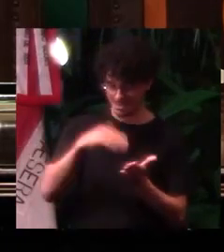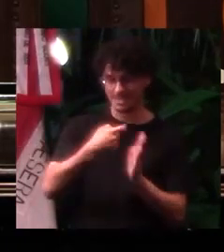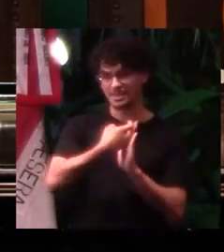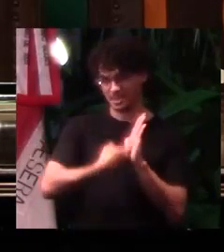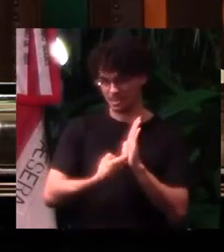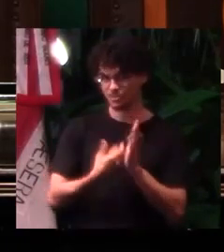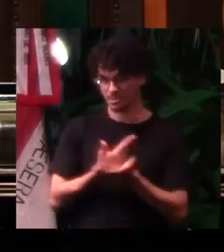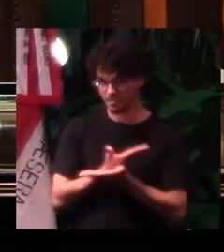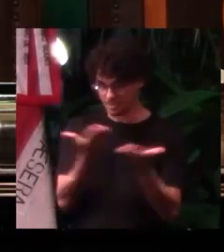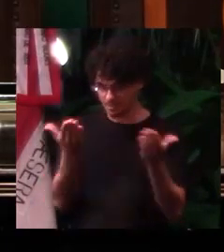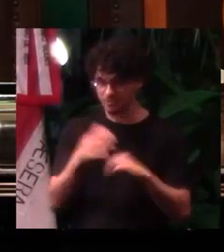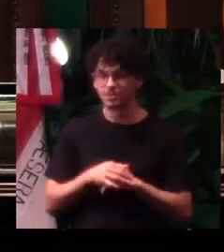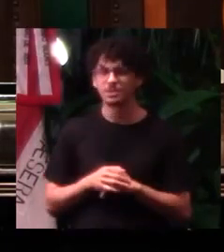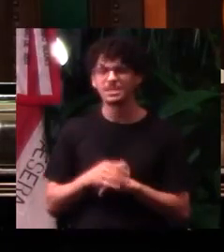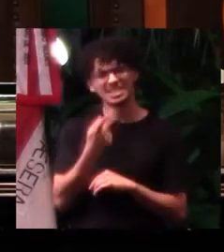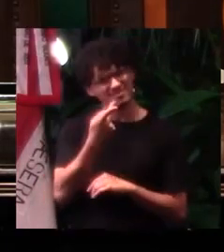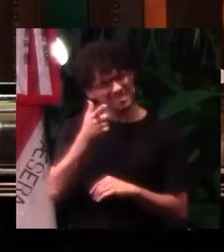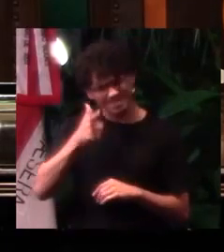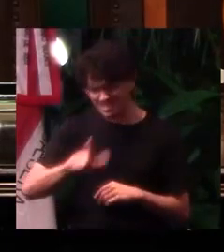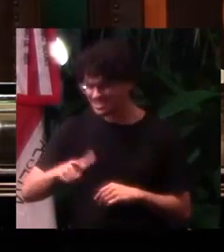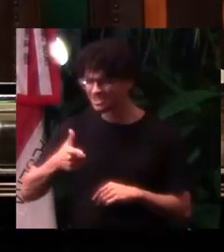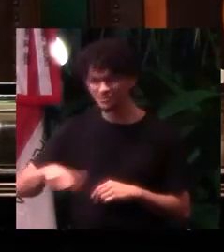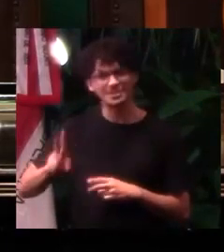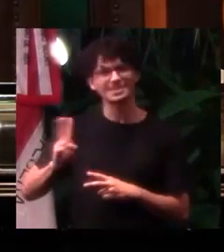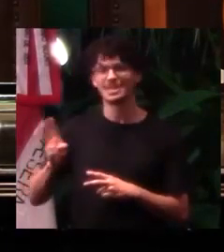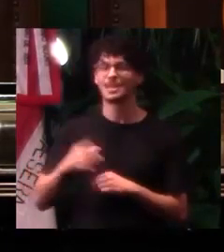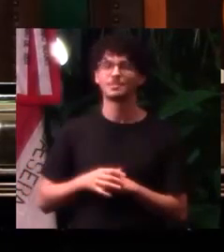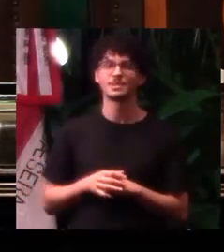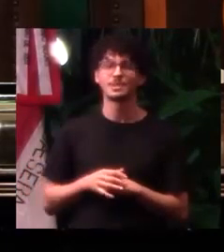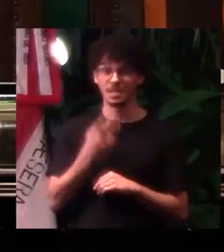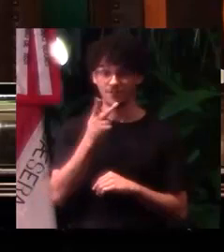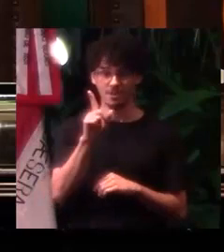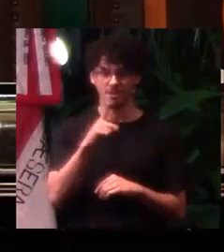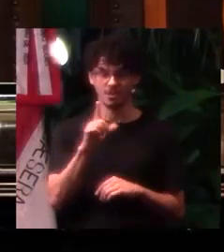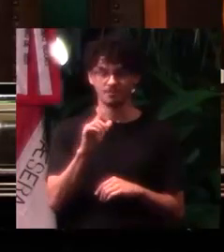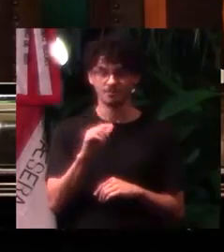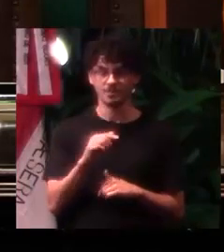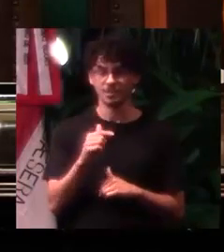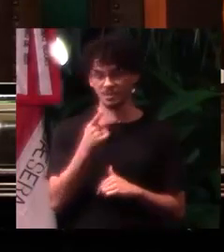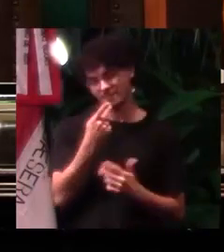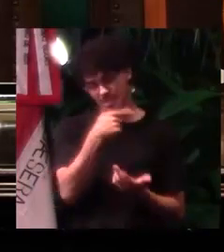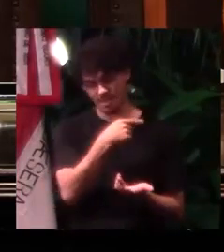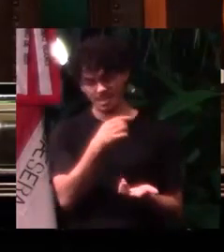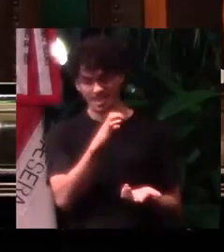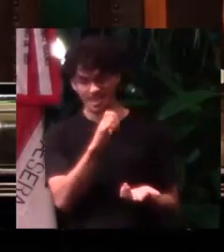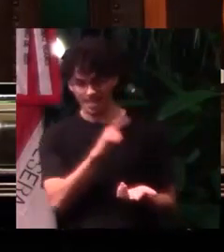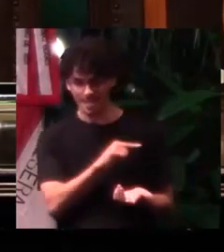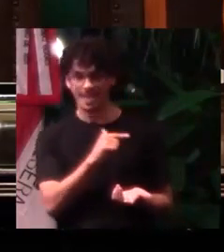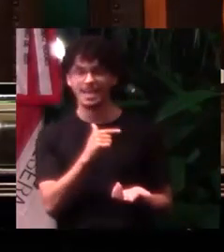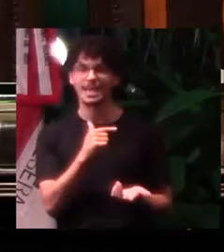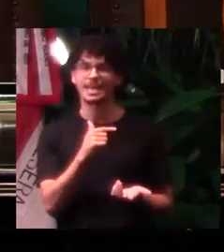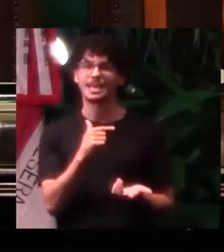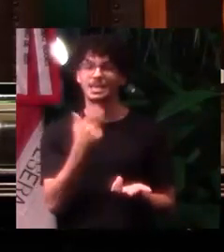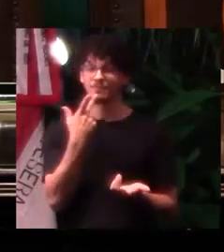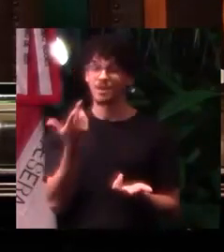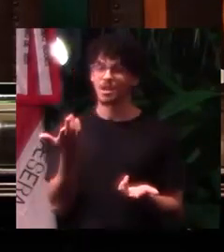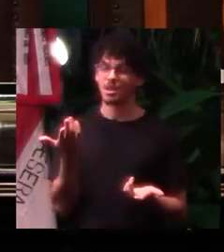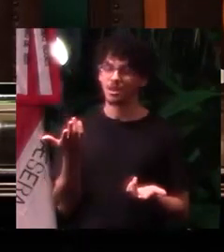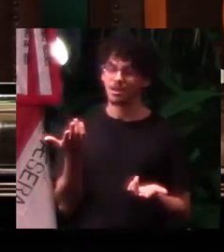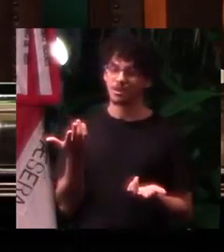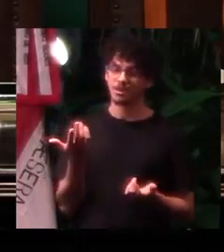várias vezes. Né? Ele vai falar, bom, o leitor, ele vai dizer, inclusive, ele vai dizer, ele, né, que foi um autor consagrado, mas ele